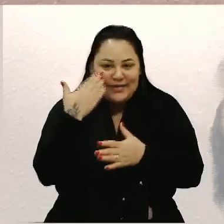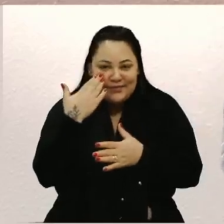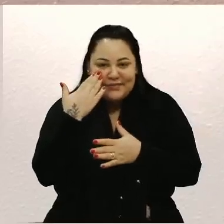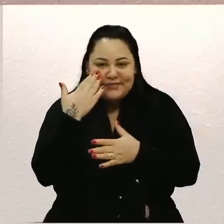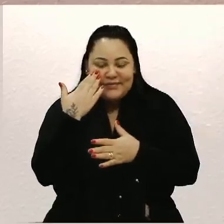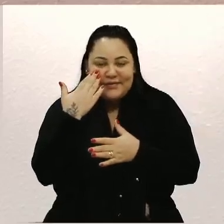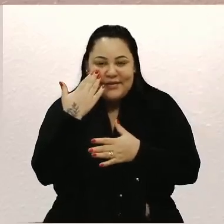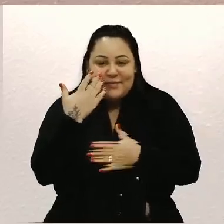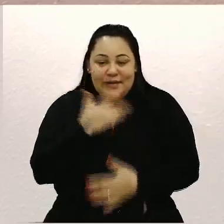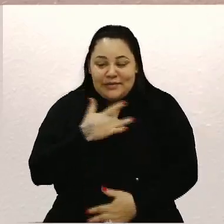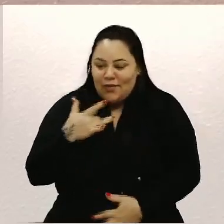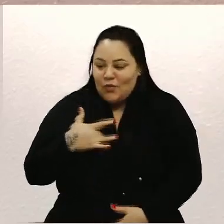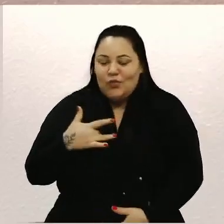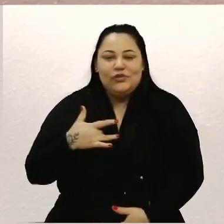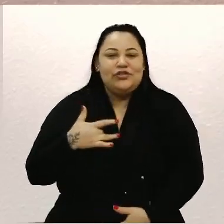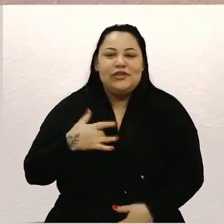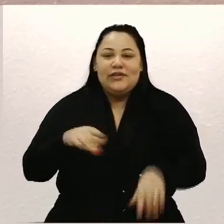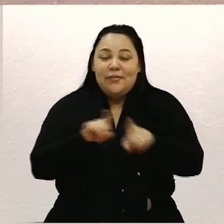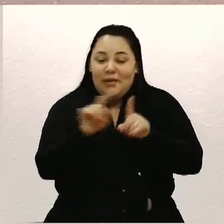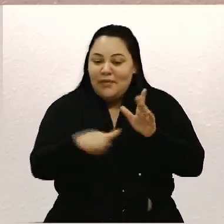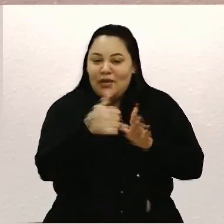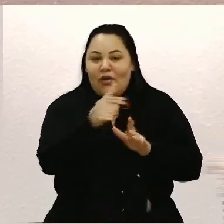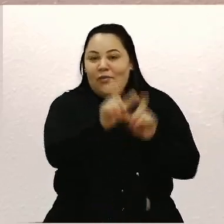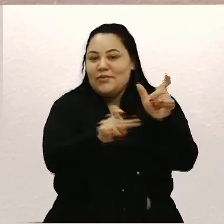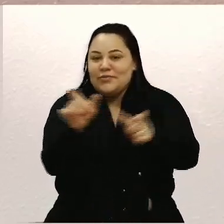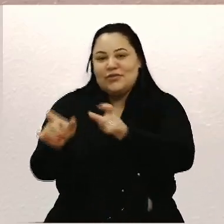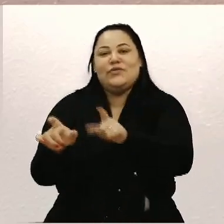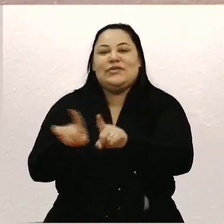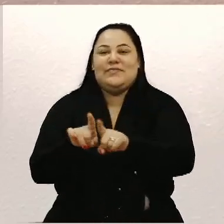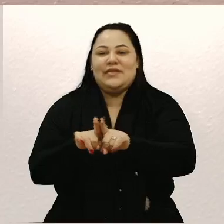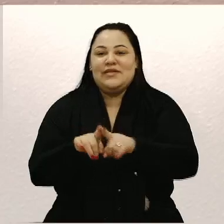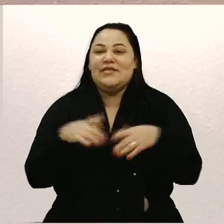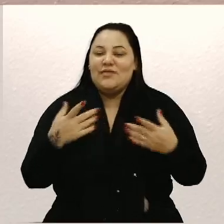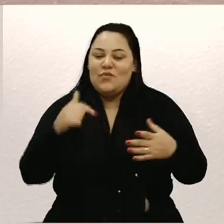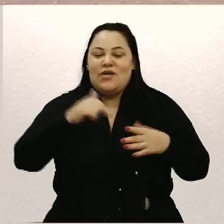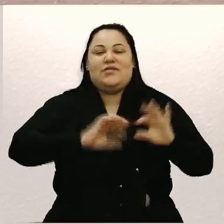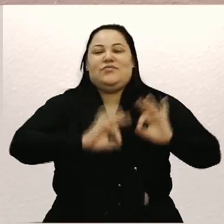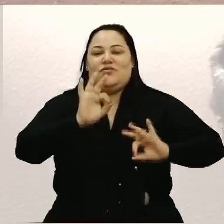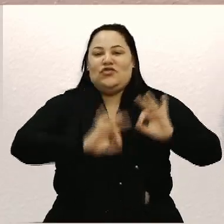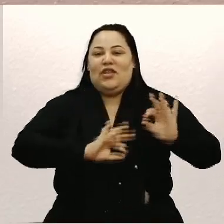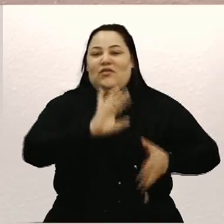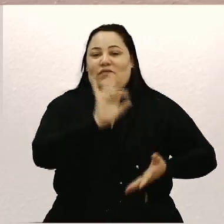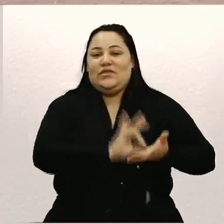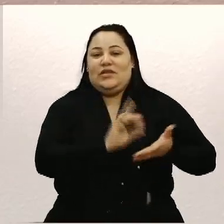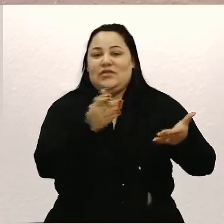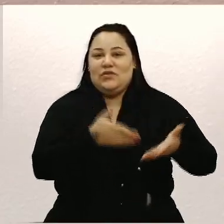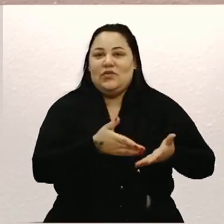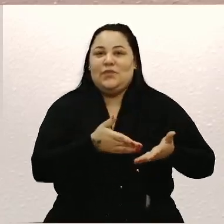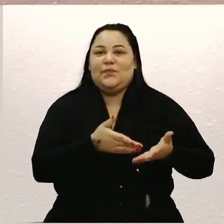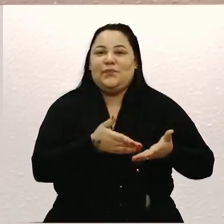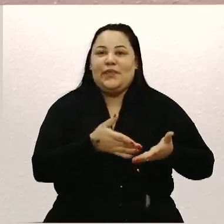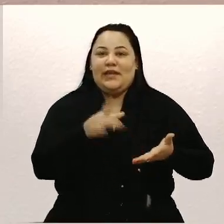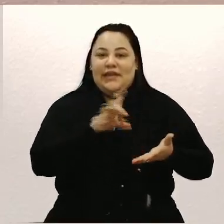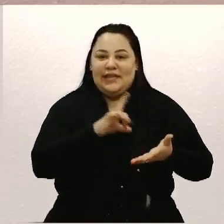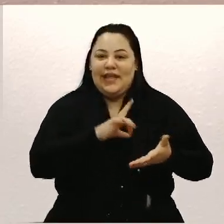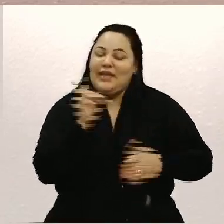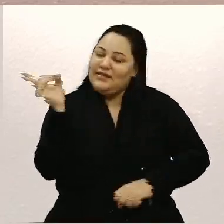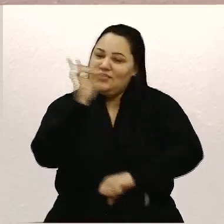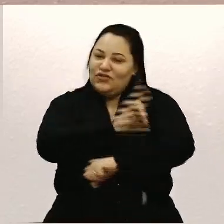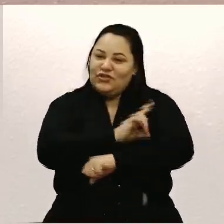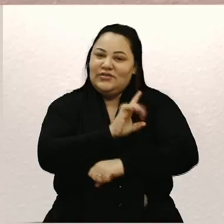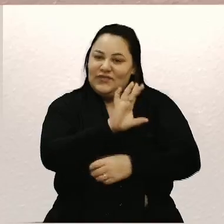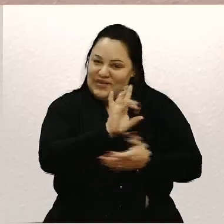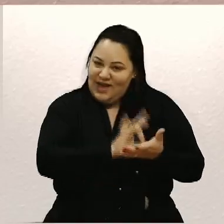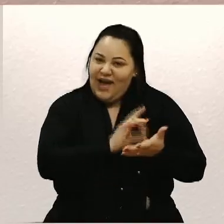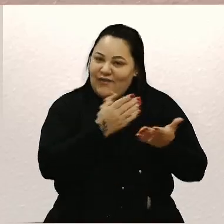e para os outros, né? Então, esse projeto que institui, né? Que traz esse dia, faz